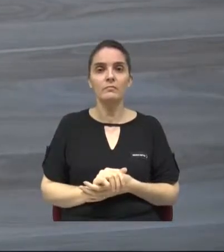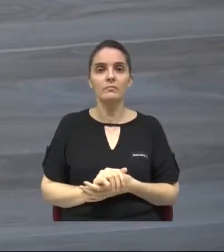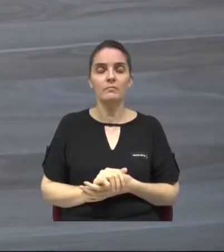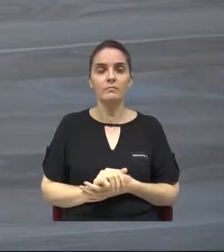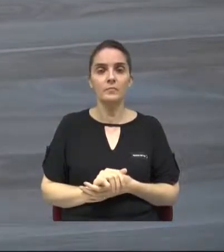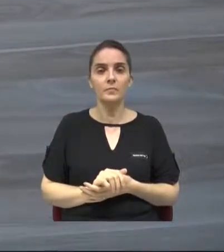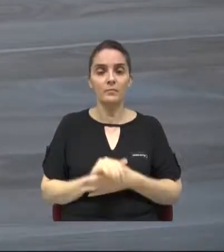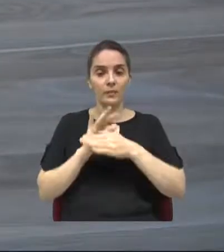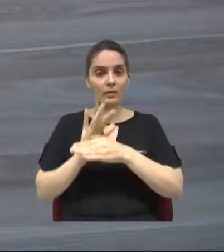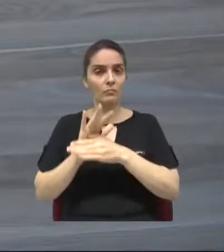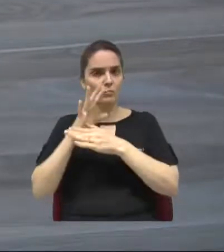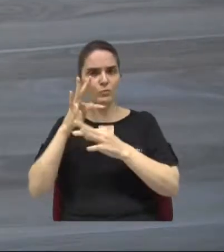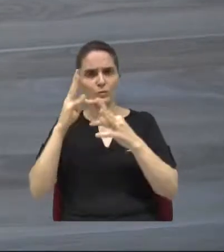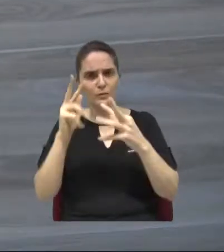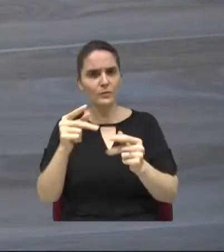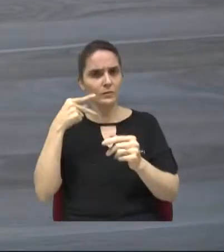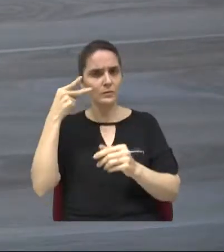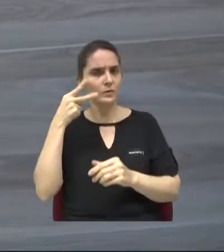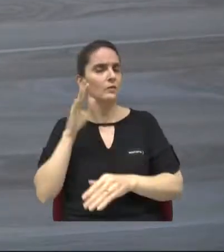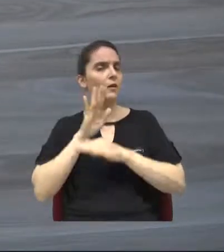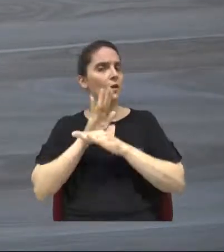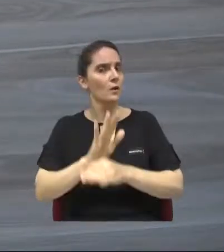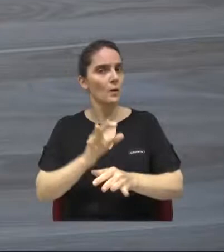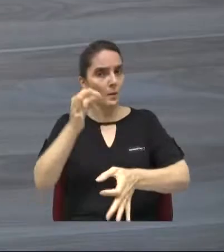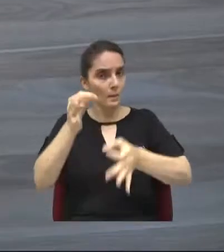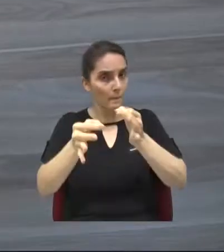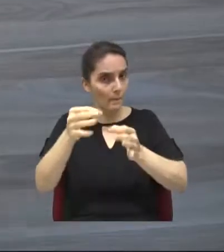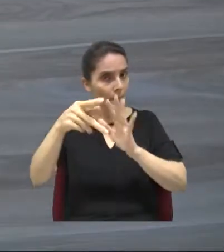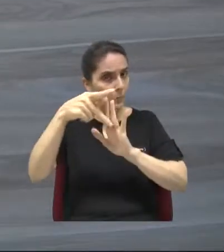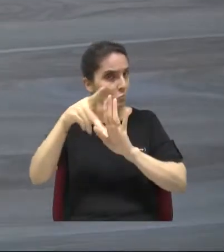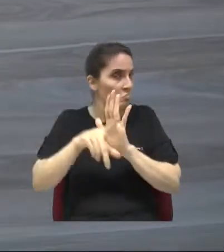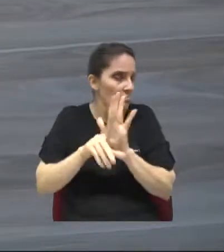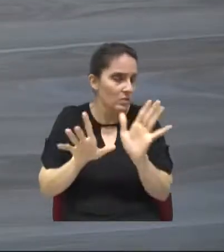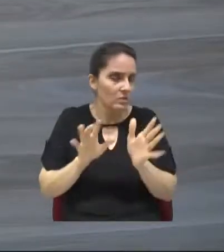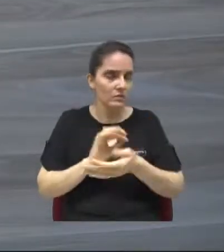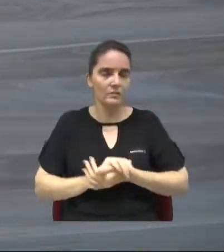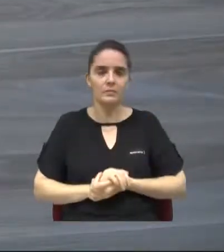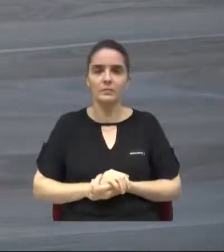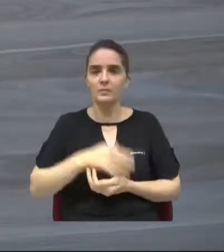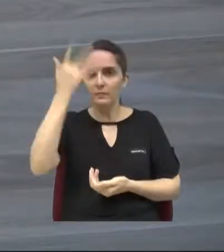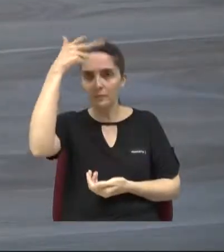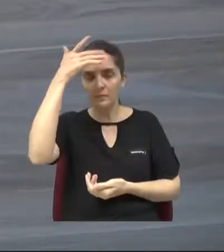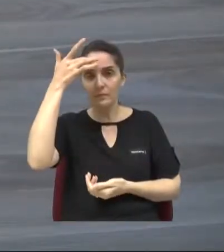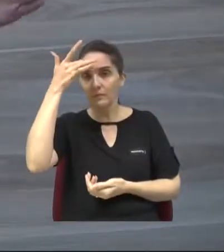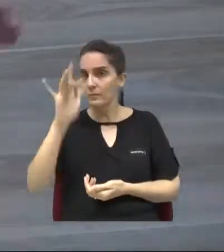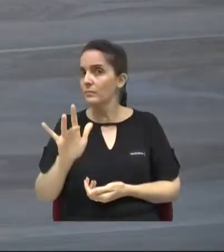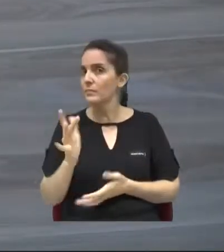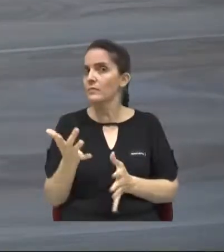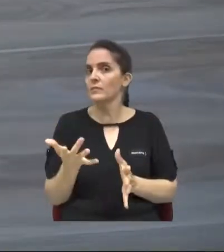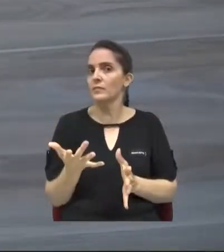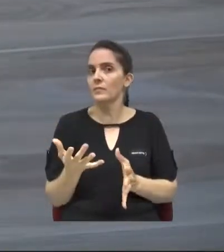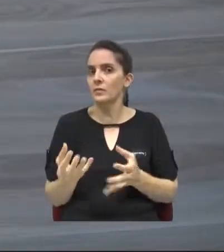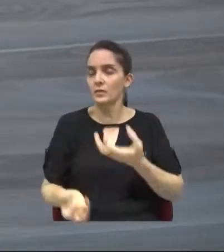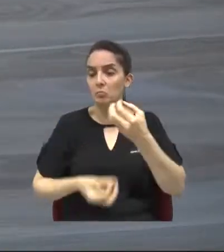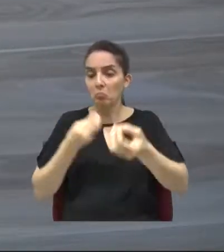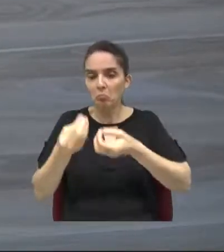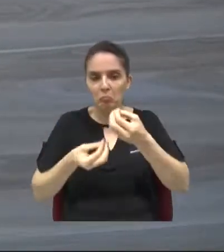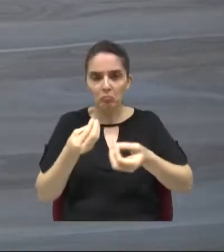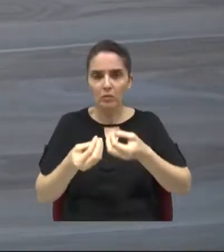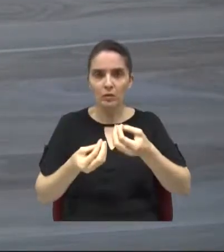nossos projetos. E não sei mais até onde vem essa avalanche.